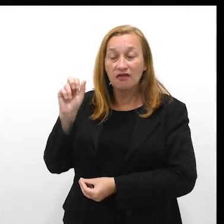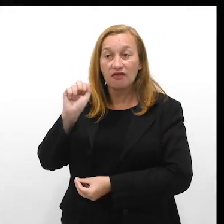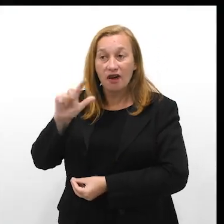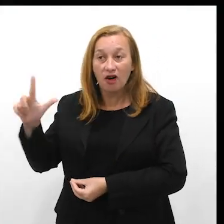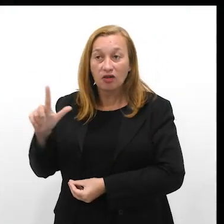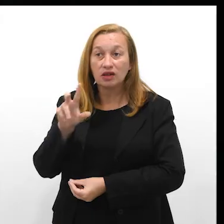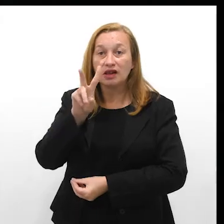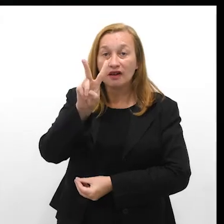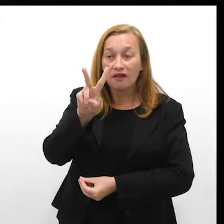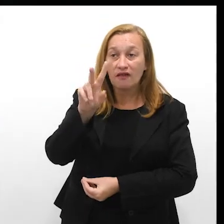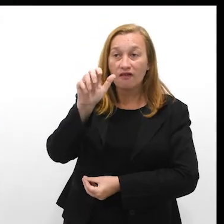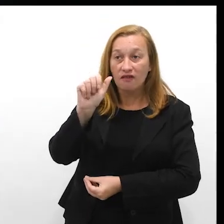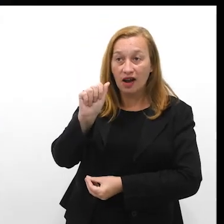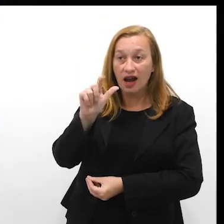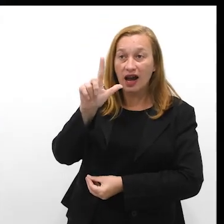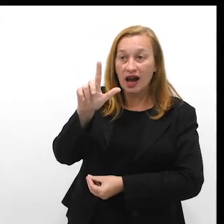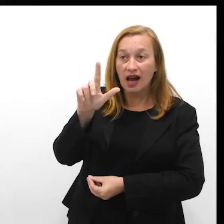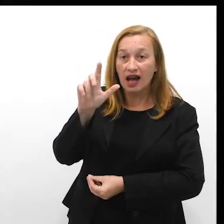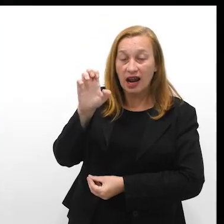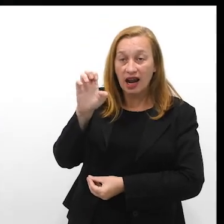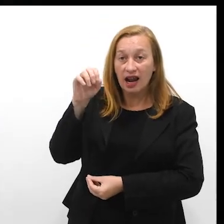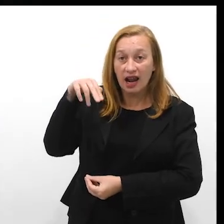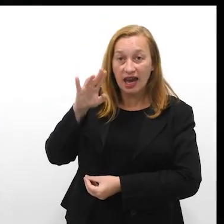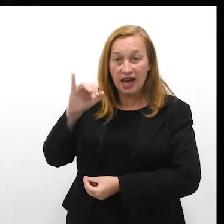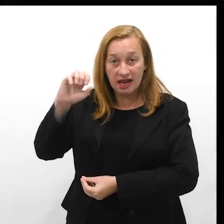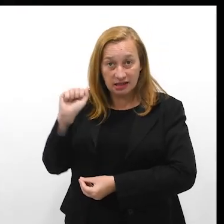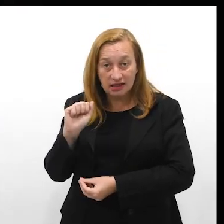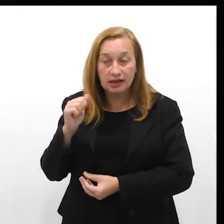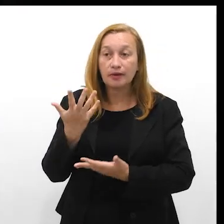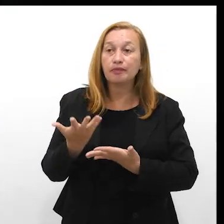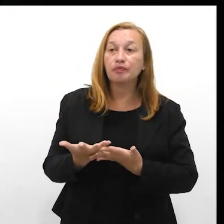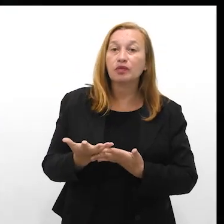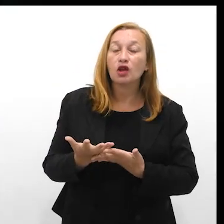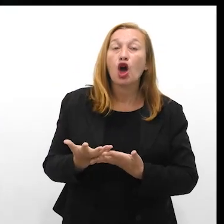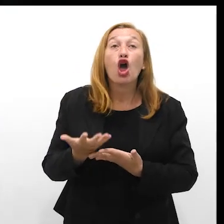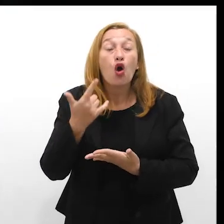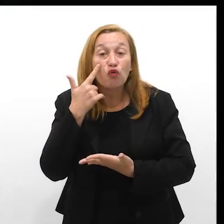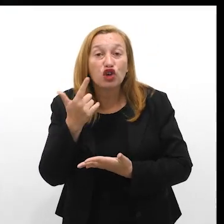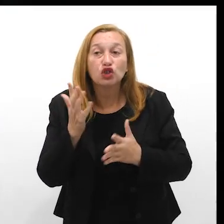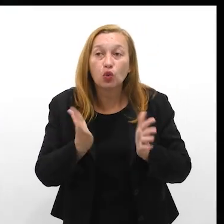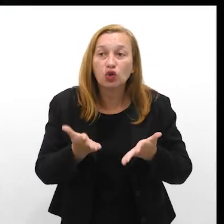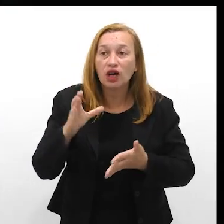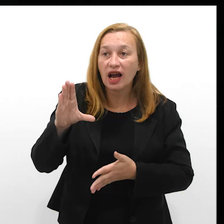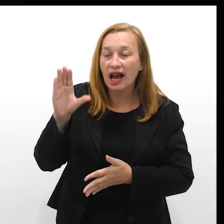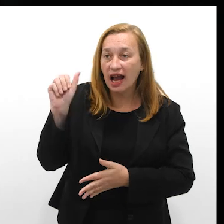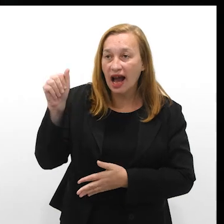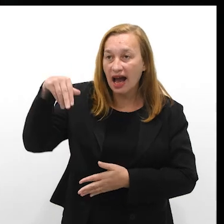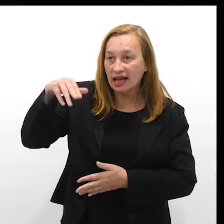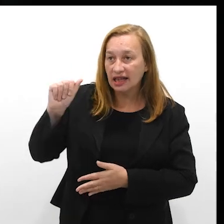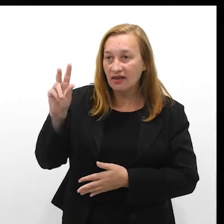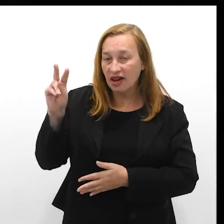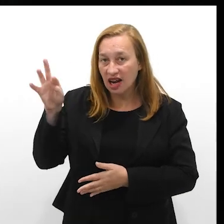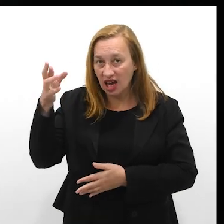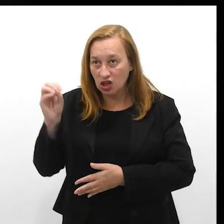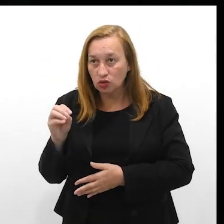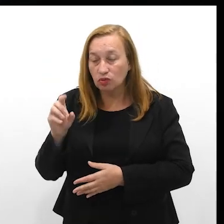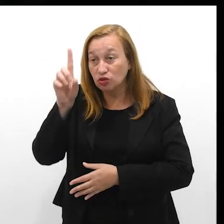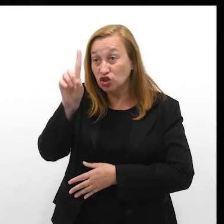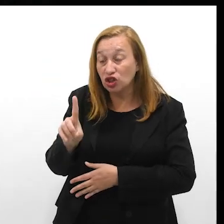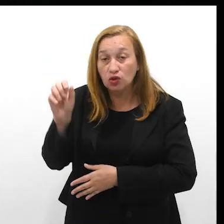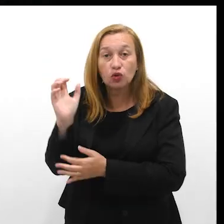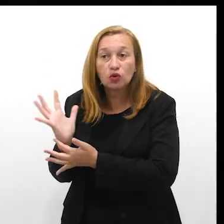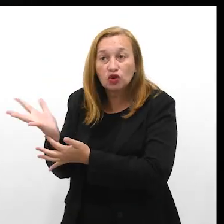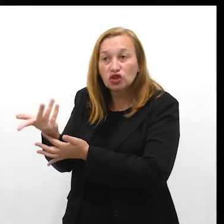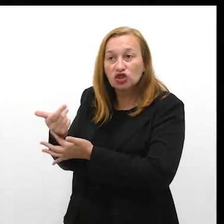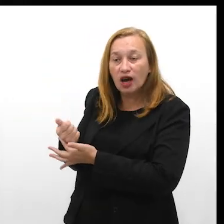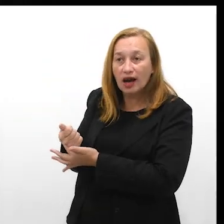Valência, por exemplo, que tem aquelas esculturas Uau, totalmente né? diferenciadas. Então, eu vejo hoje o carnavalesco mais como um grande diretor de